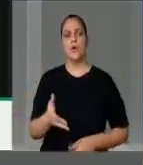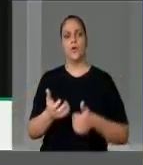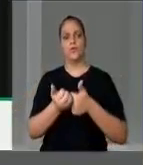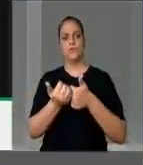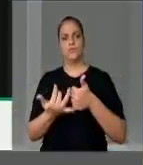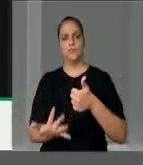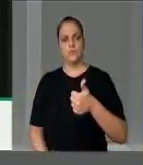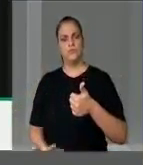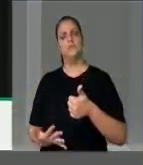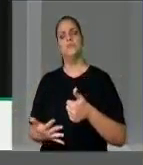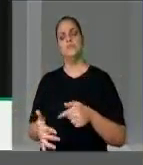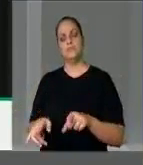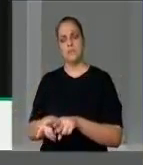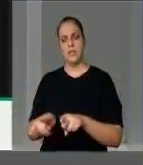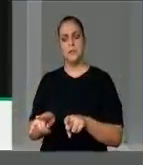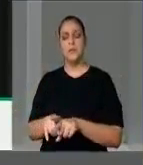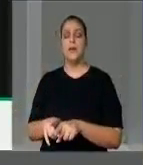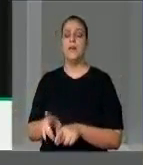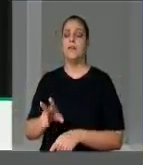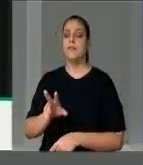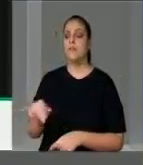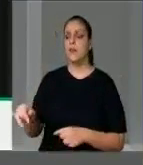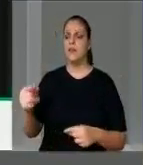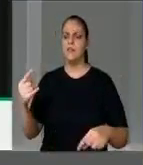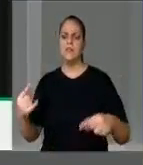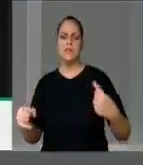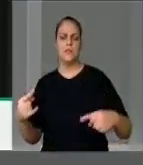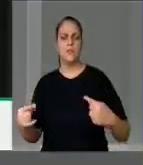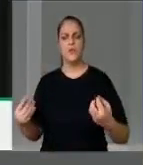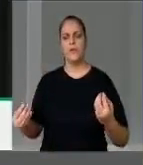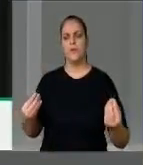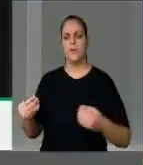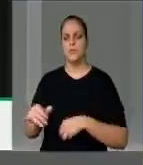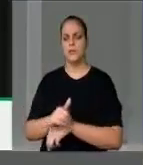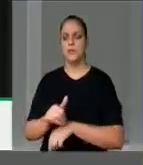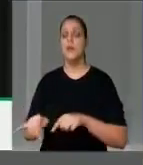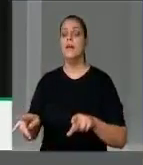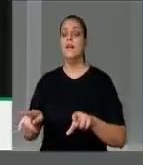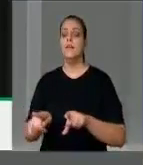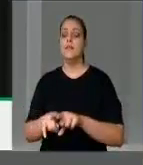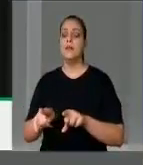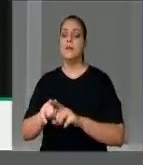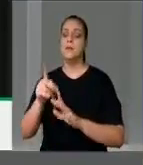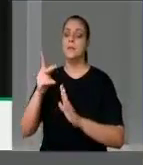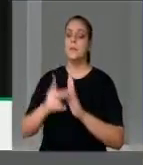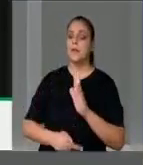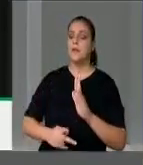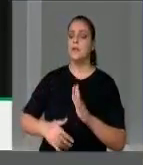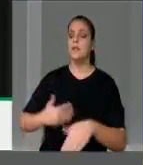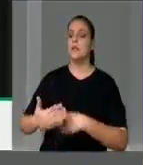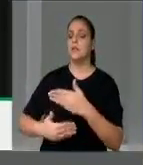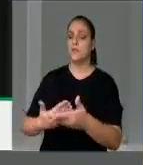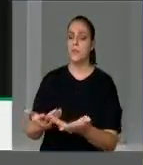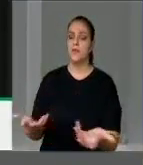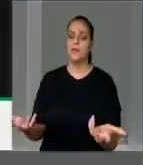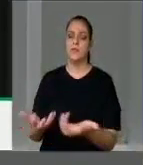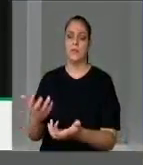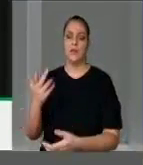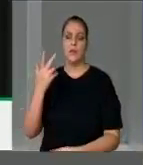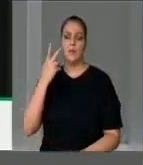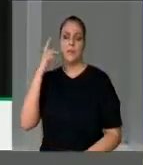partido, vai aprofundar e discutir uma estratégia política para o país e um plano de desenvolvimento para o país, um